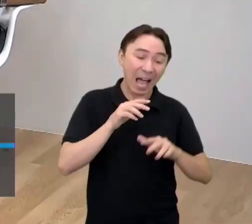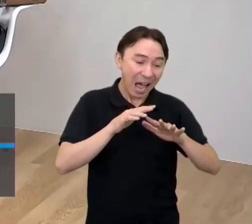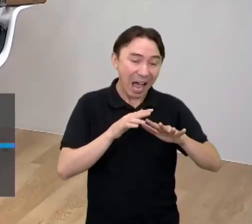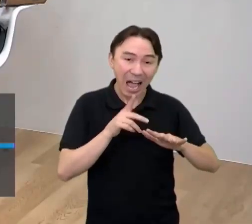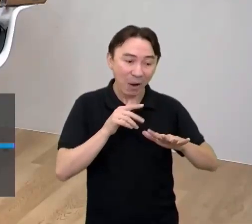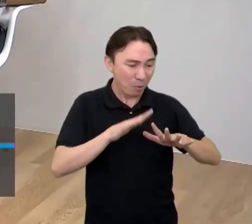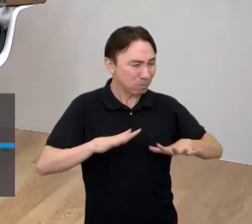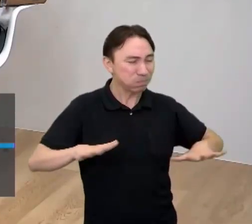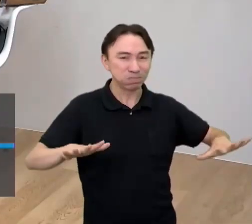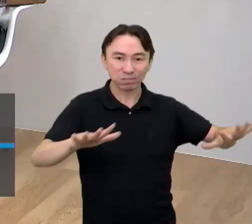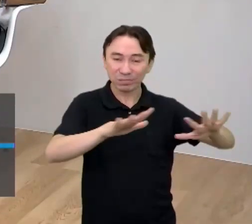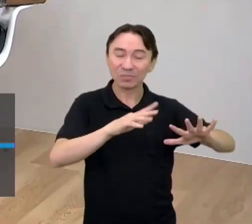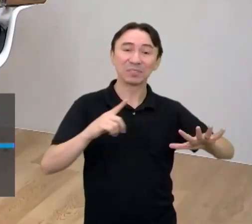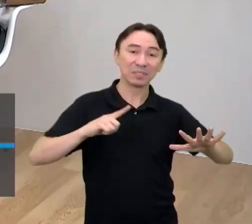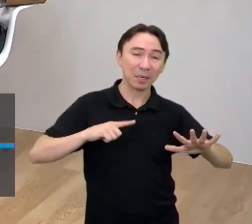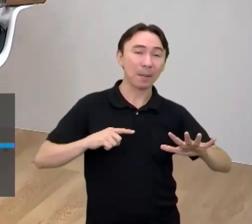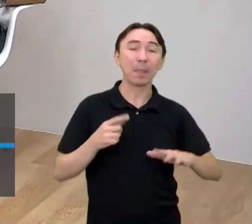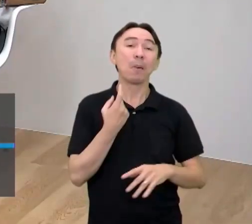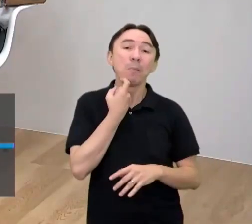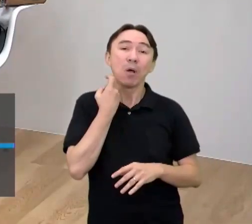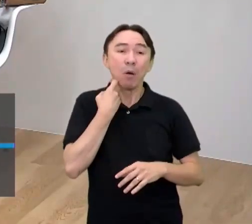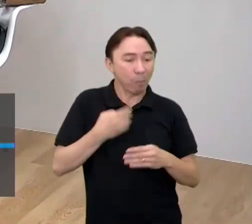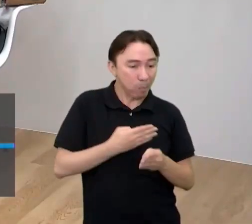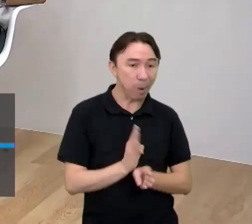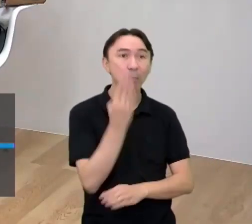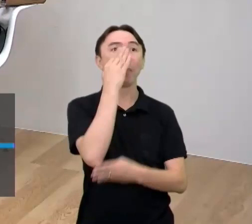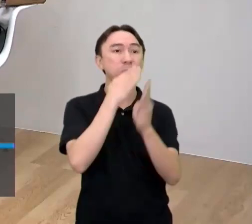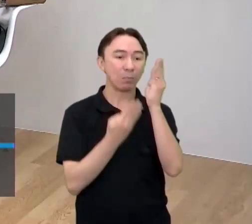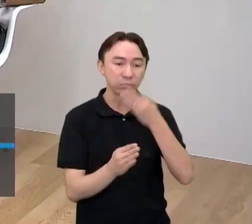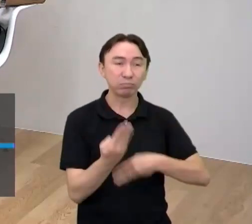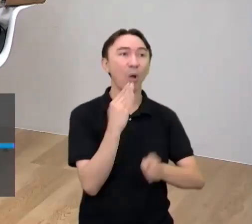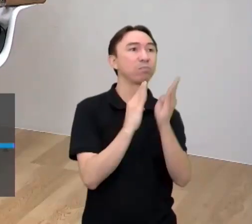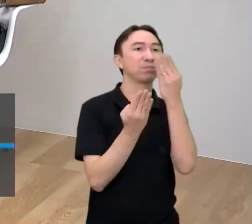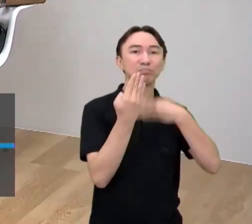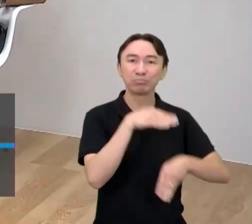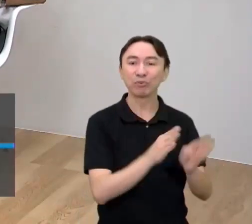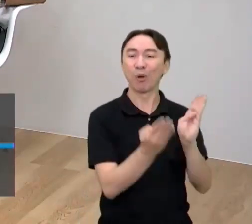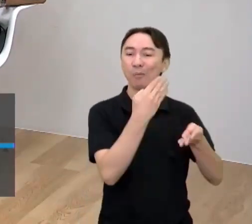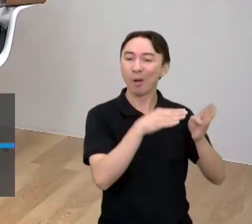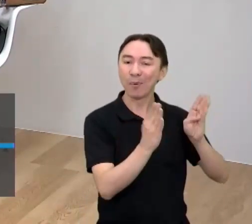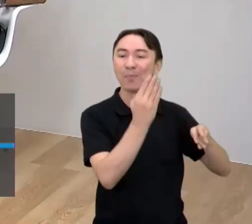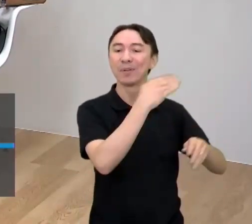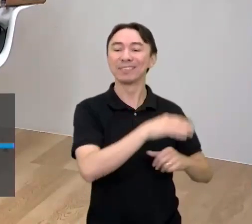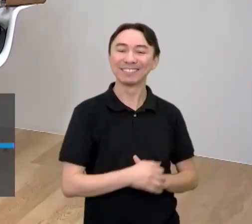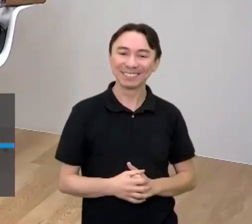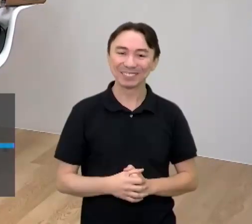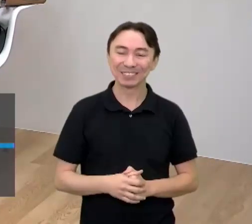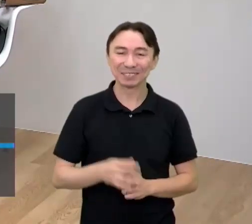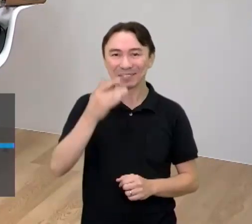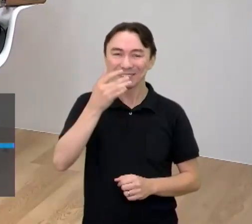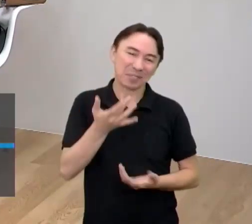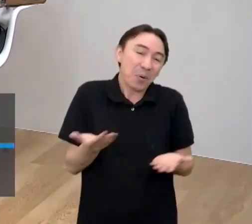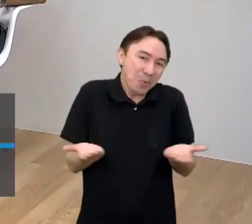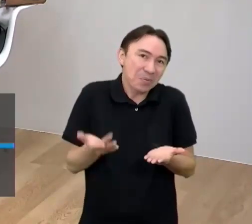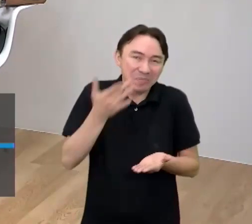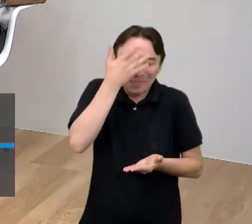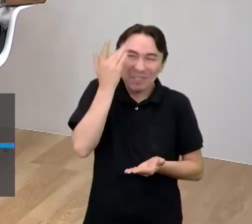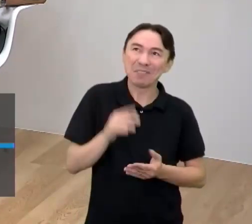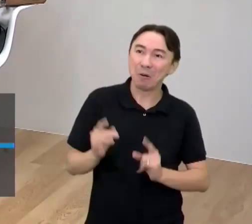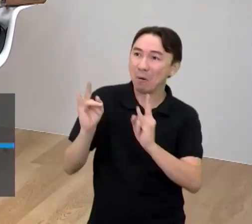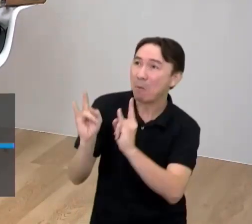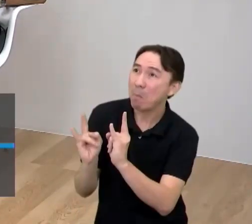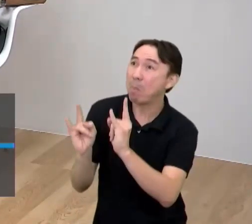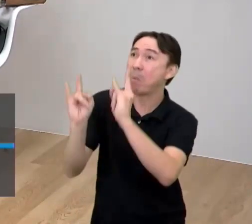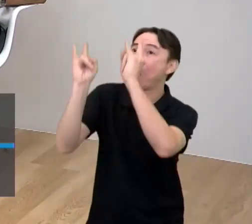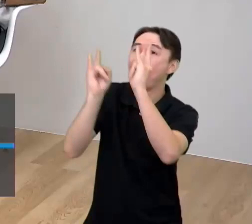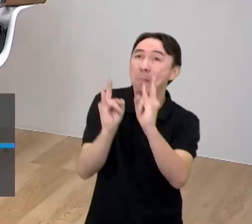por que você está falando isso? Porque as pessoas veem essa cidade cheia de asfalto e prédio, elas não imaginam que isso aqui era